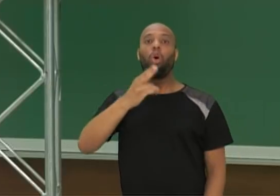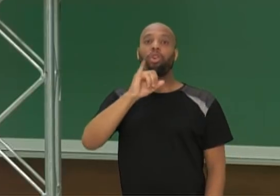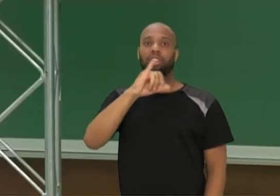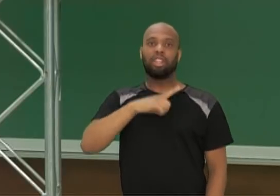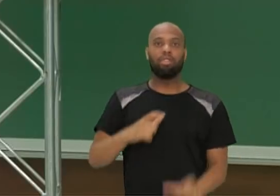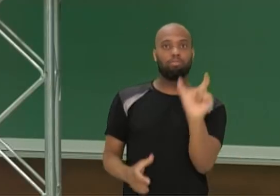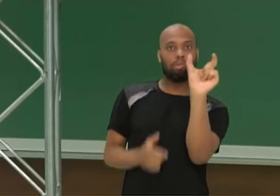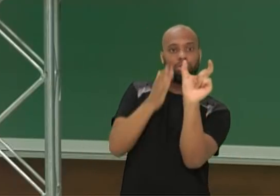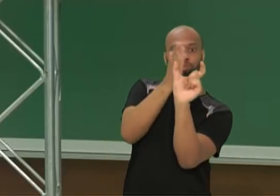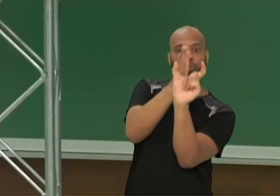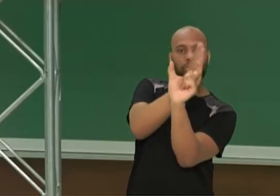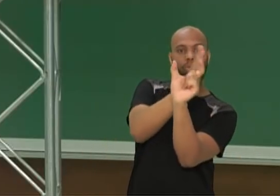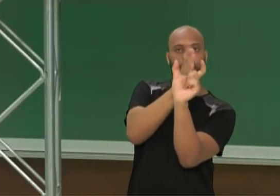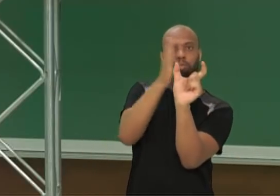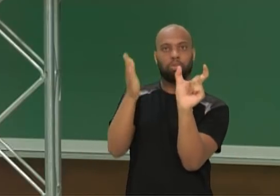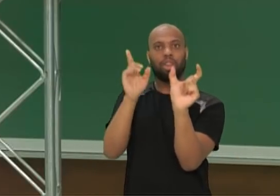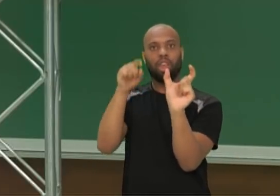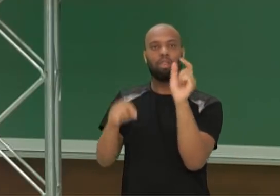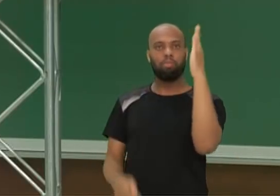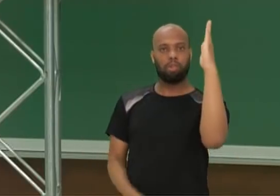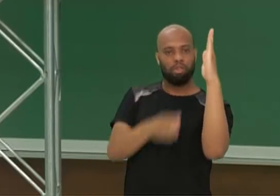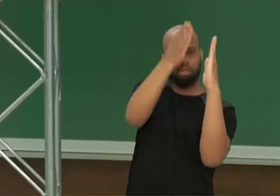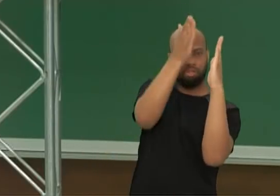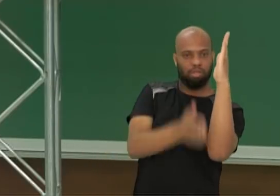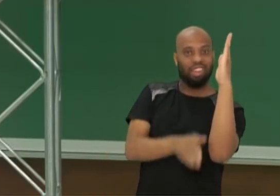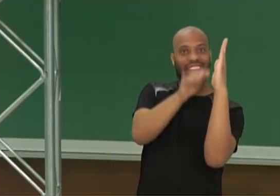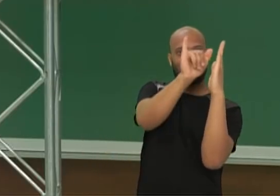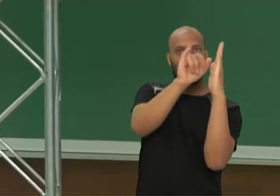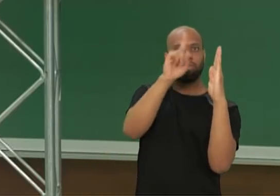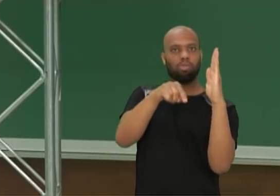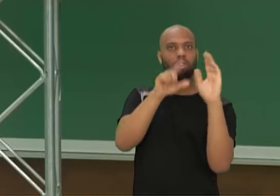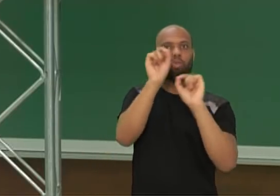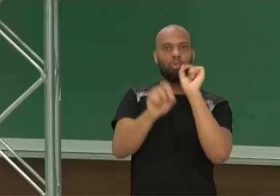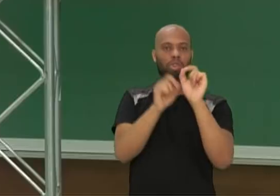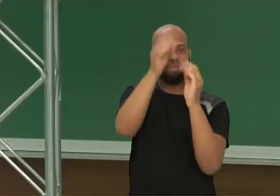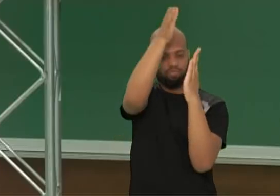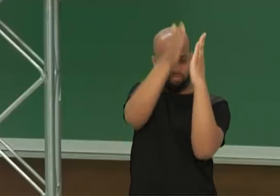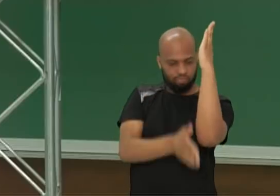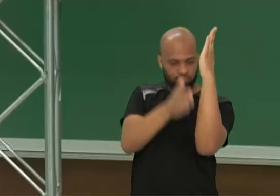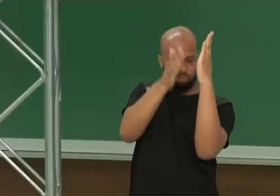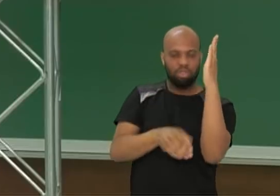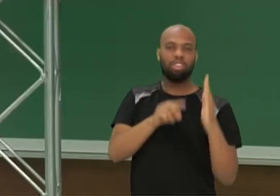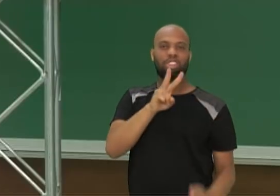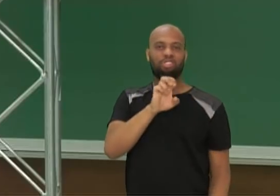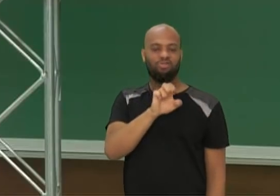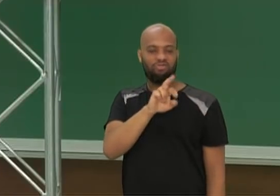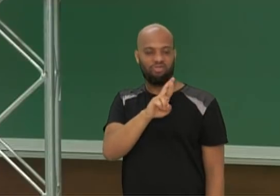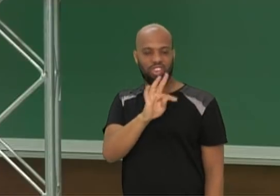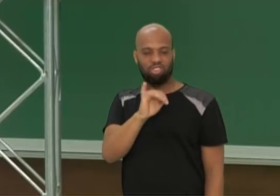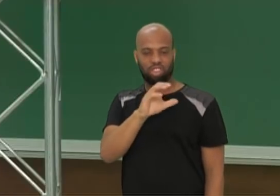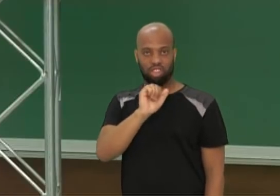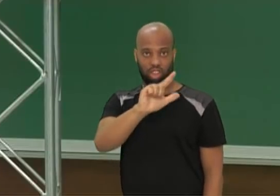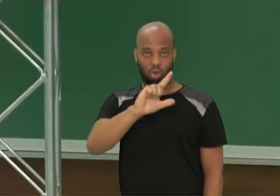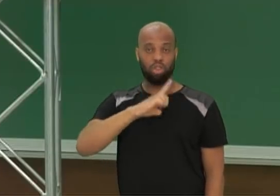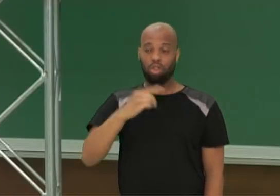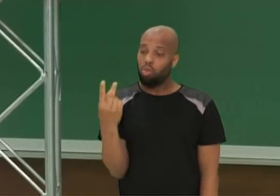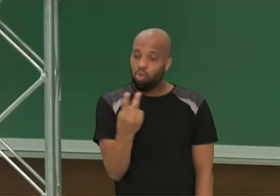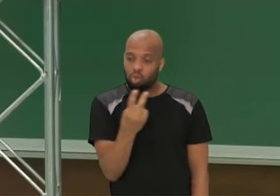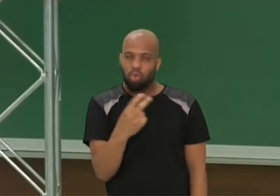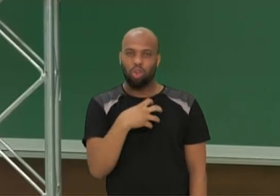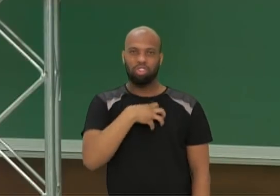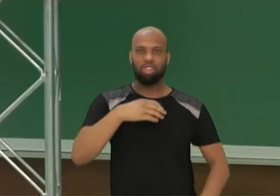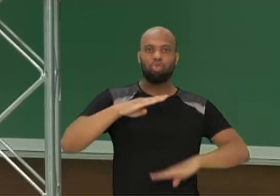de simetria está paralelo a y, estão na vertical. E em ambos os casos,